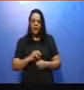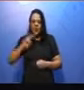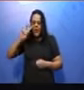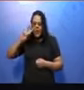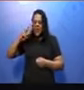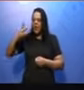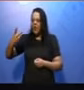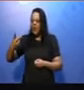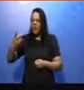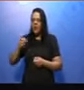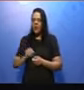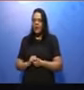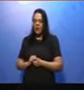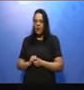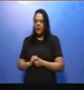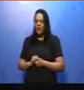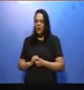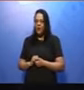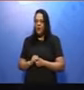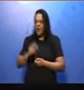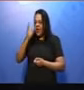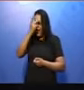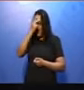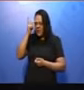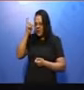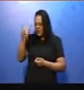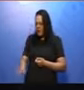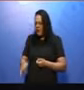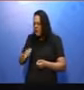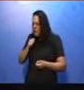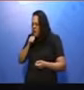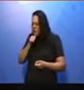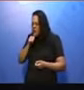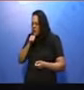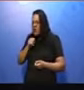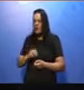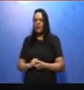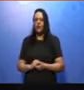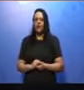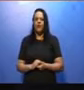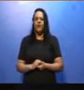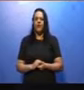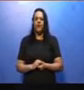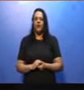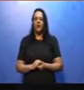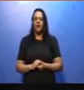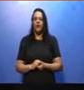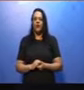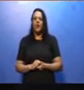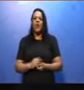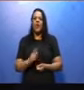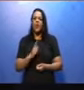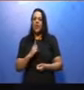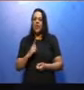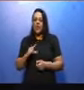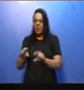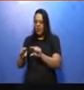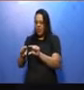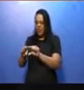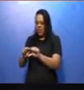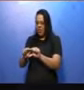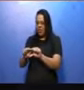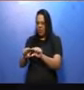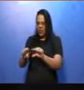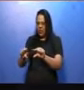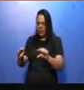aqui. Que estavam descontentes. Eu tenho um que está fazendo